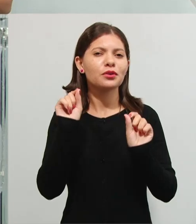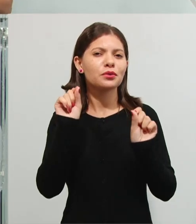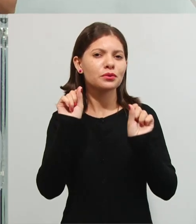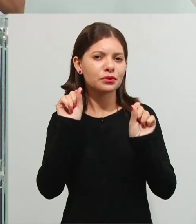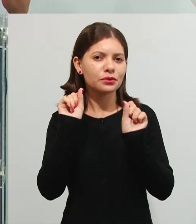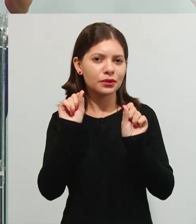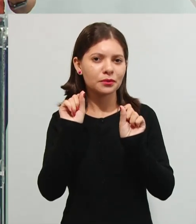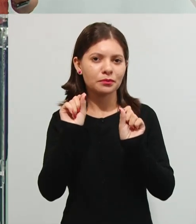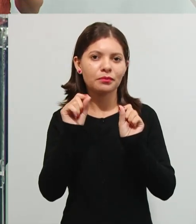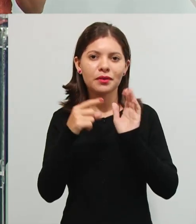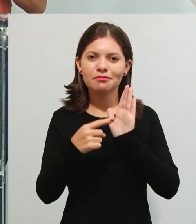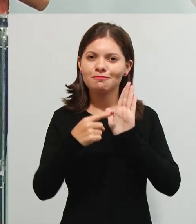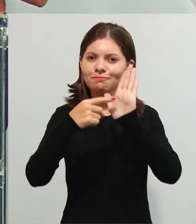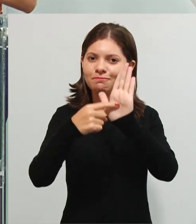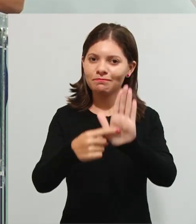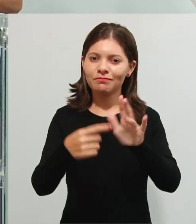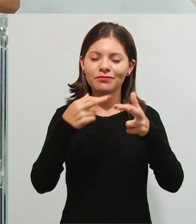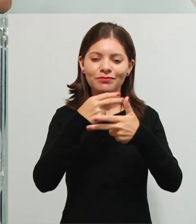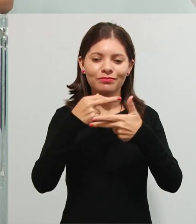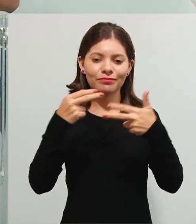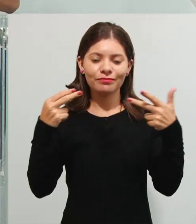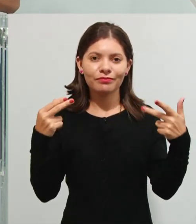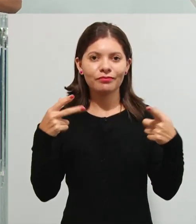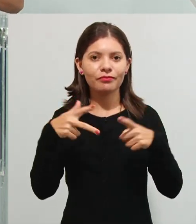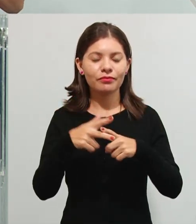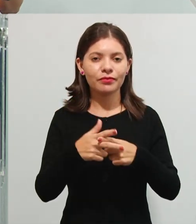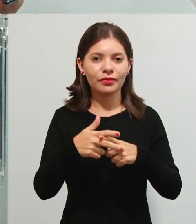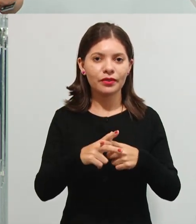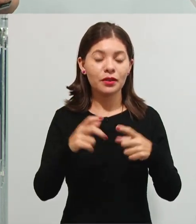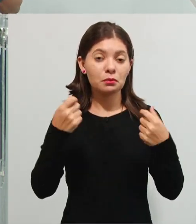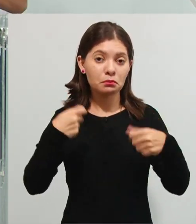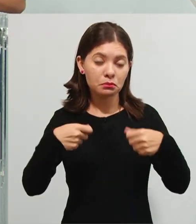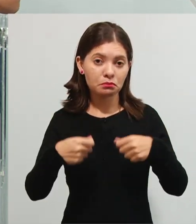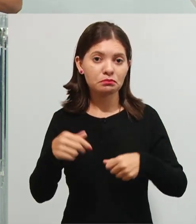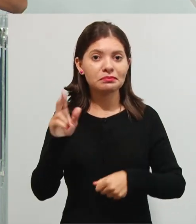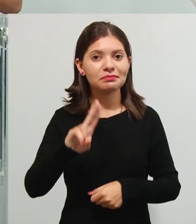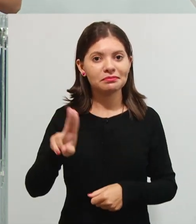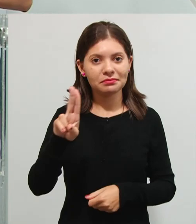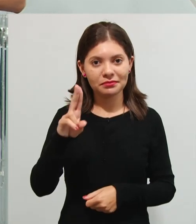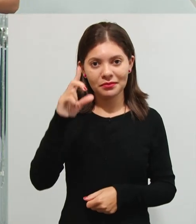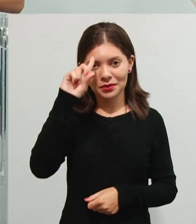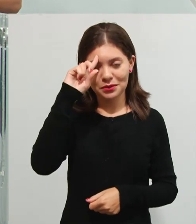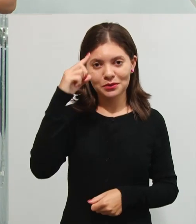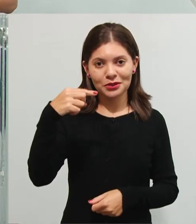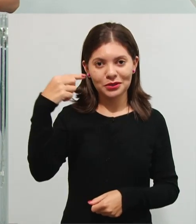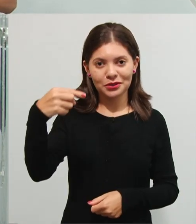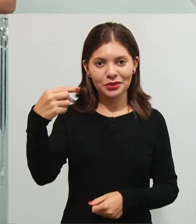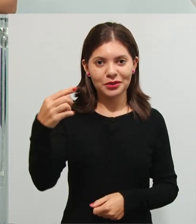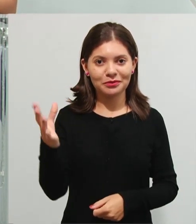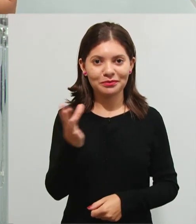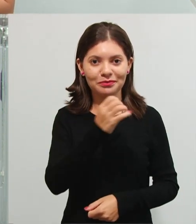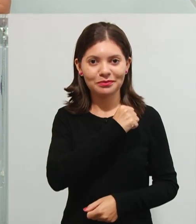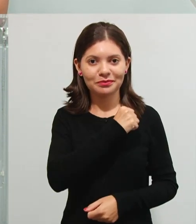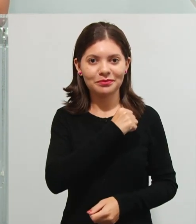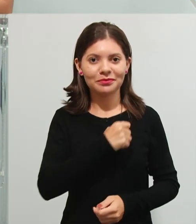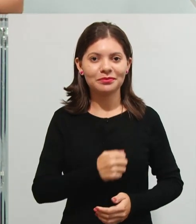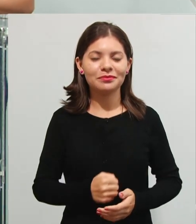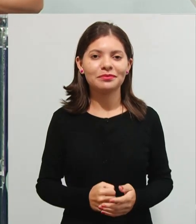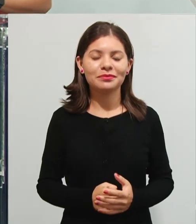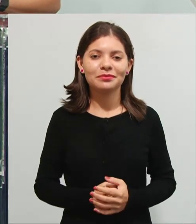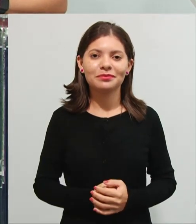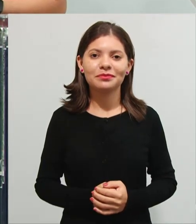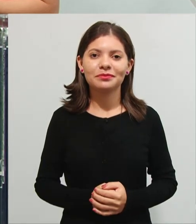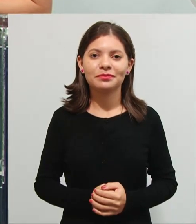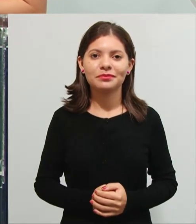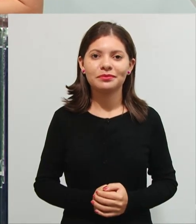é a gente apresentar diversas ferramentas que nós podemos utilizar na nossa prática diária, ok? Então,